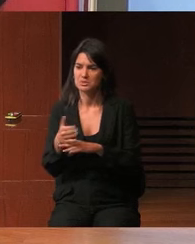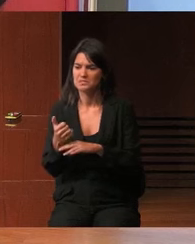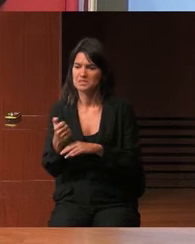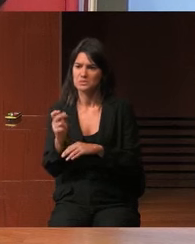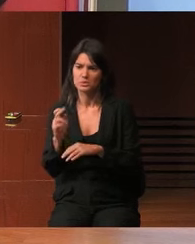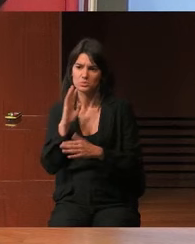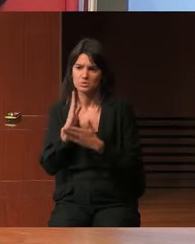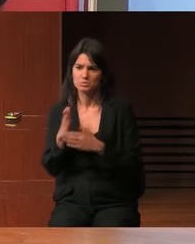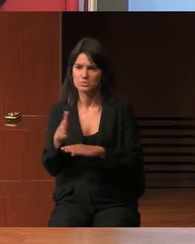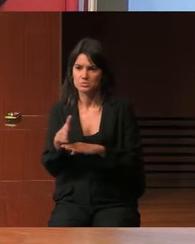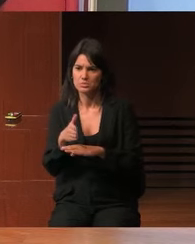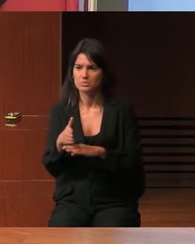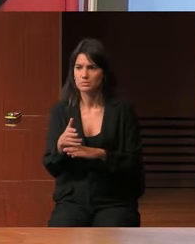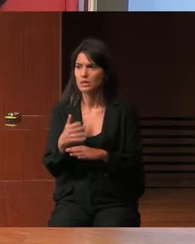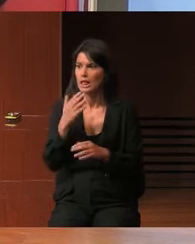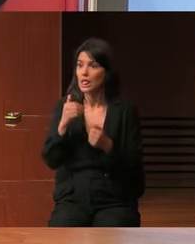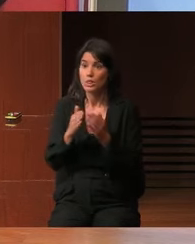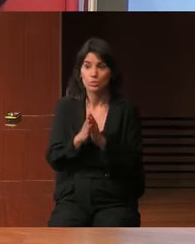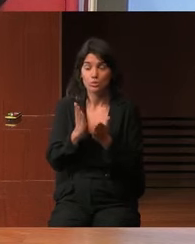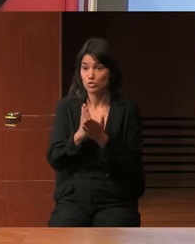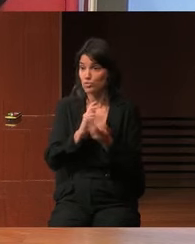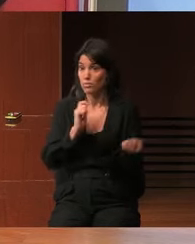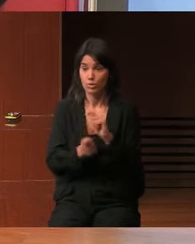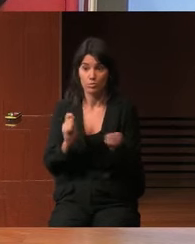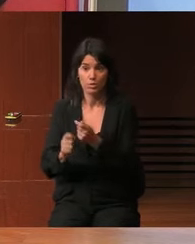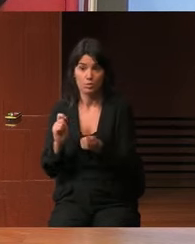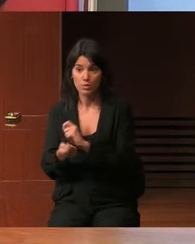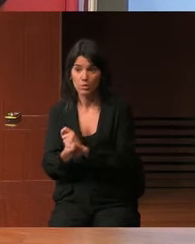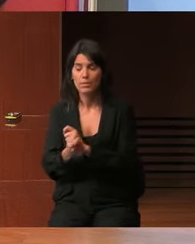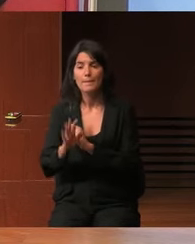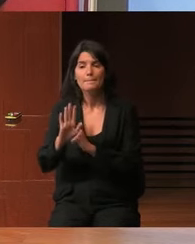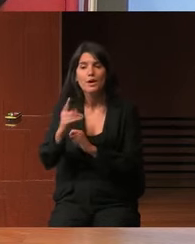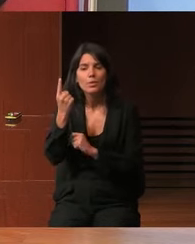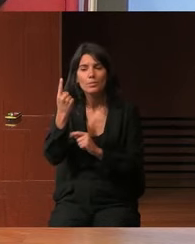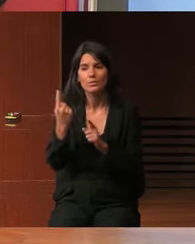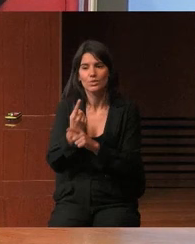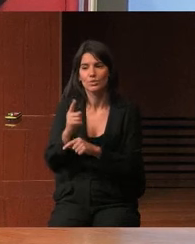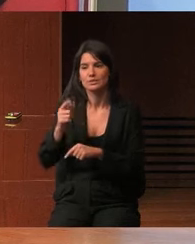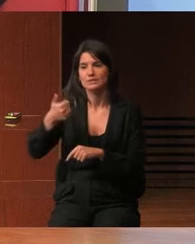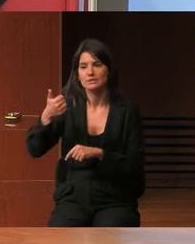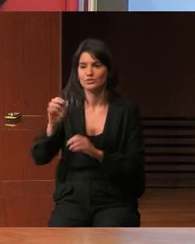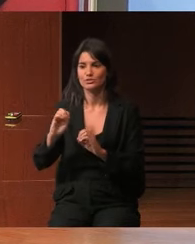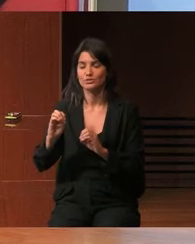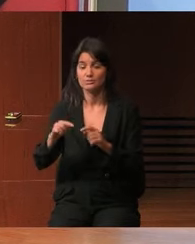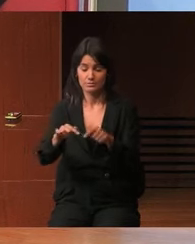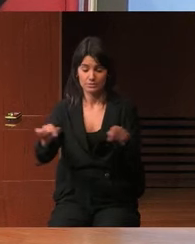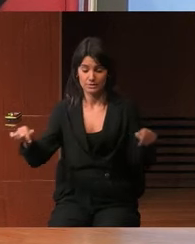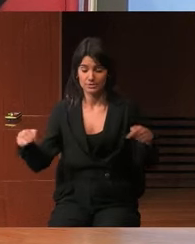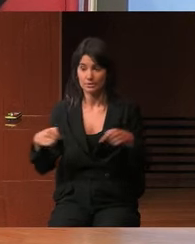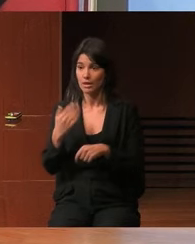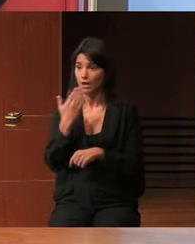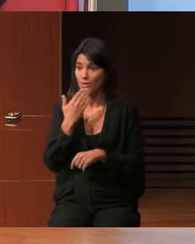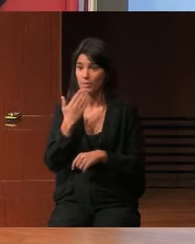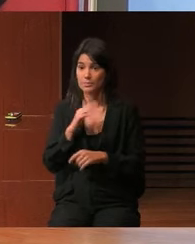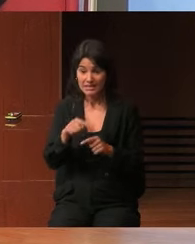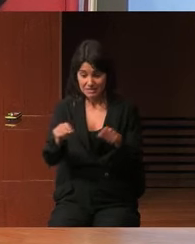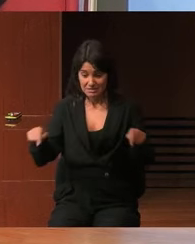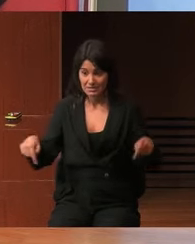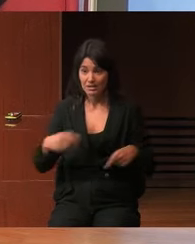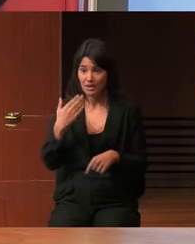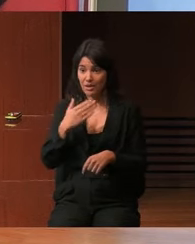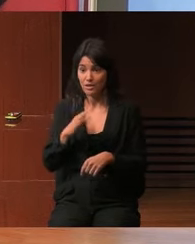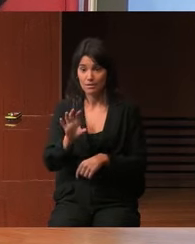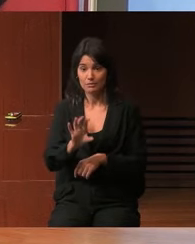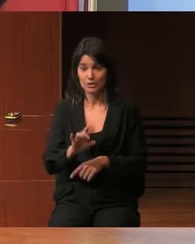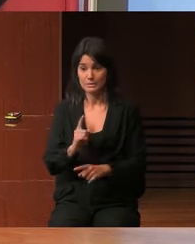praticamente tudo tinha sido revolucionado na escola, menos uma coisa fundamental, que era a sala de aula. A sala de aula continuava